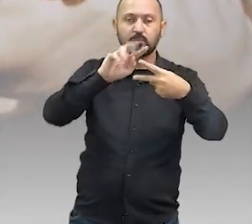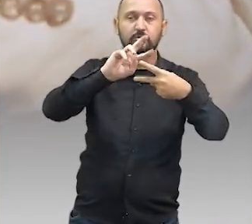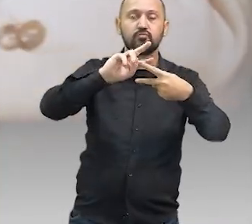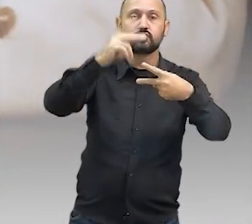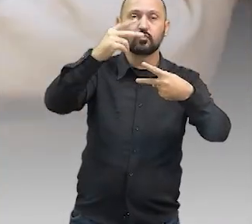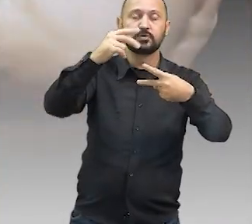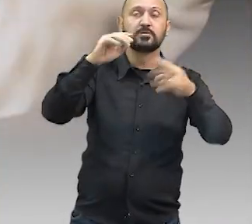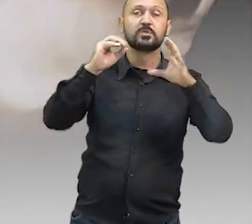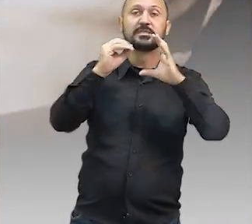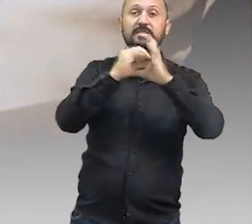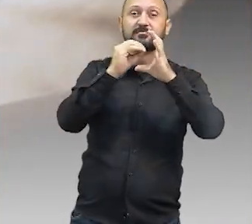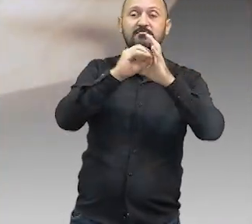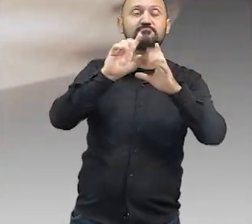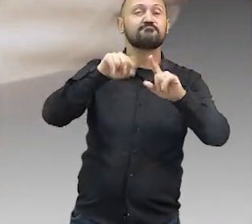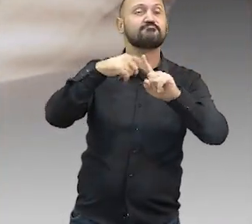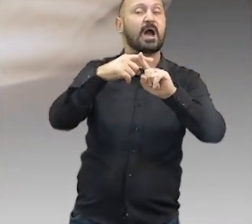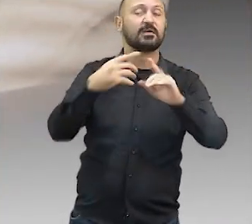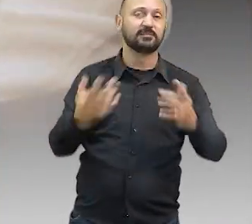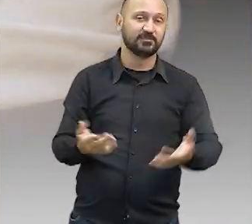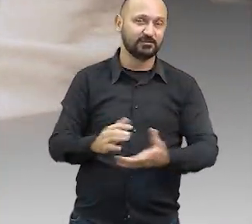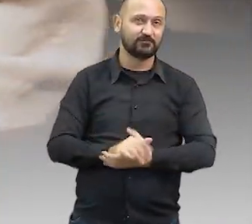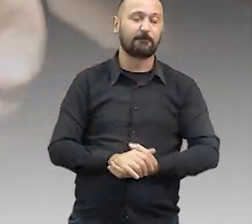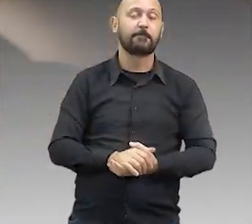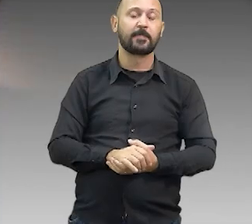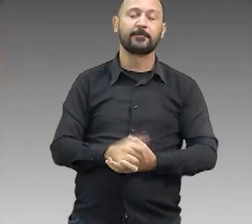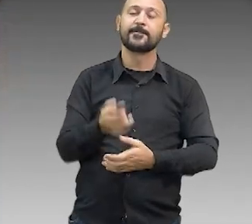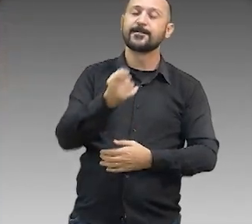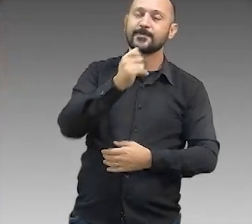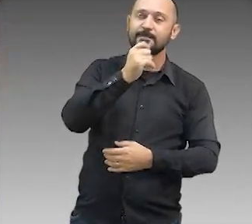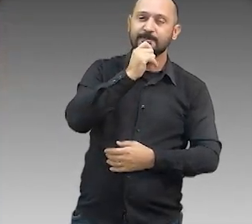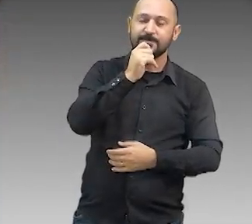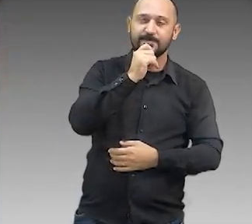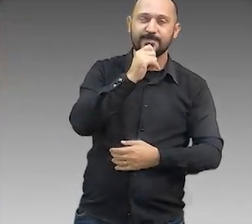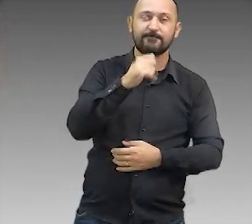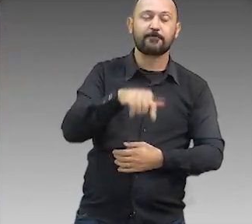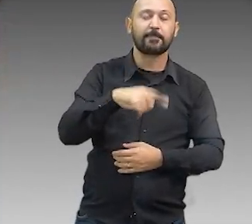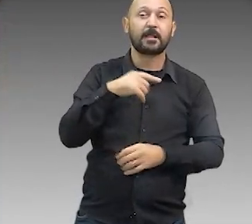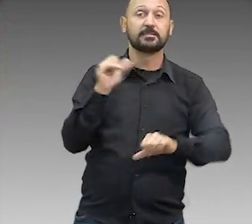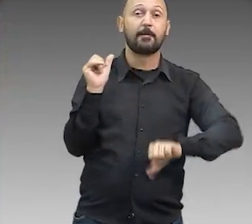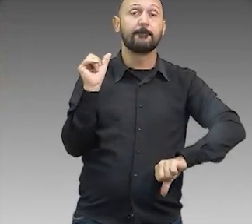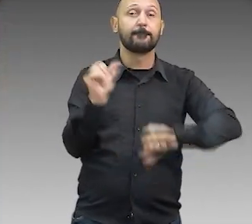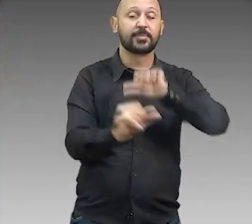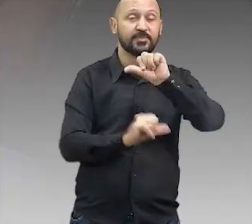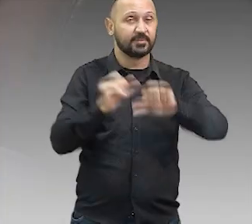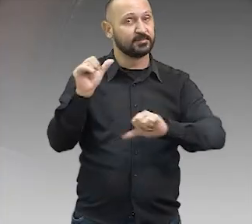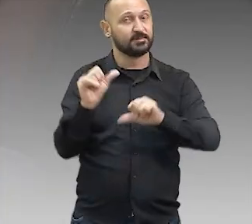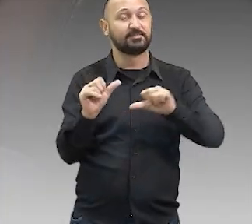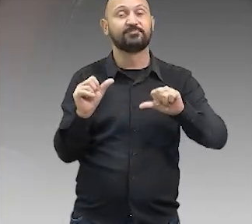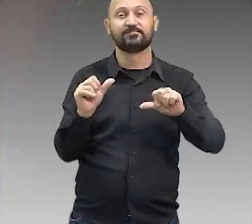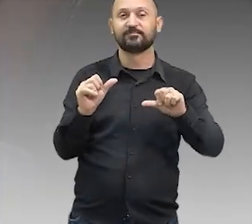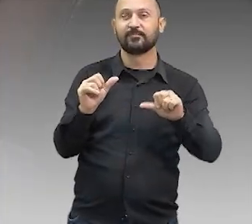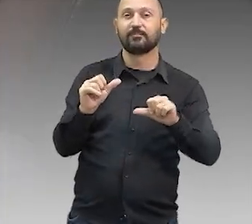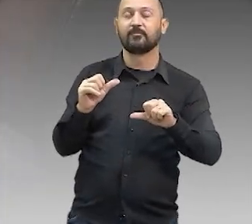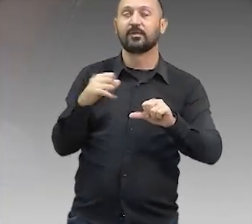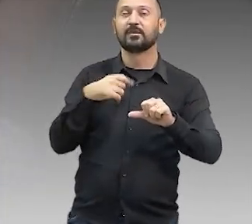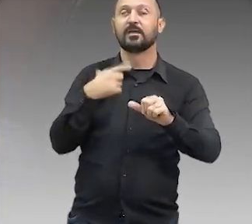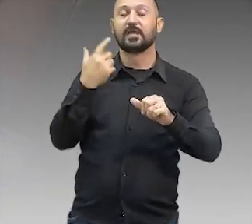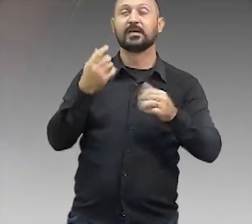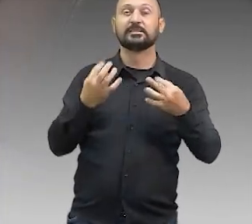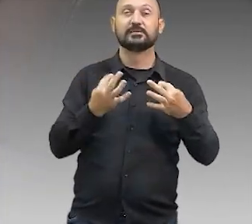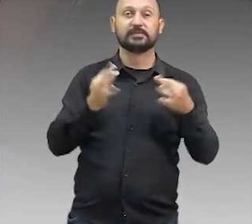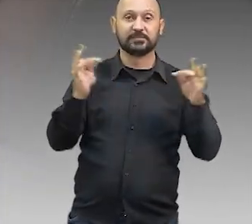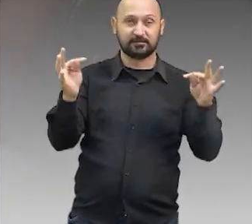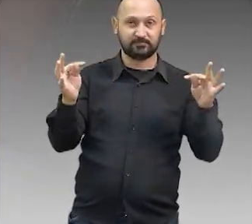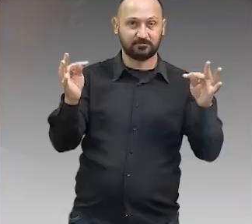Então, essa transformação, essa tecnologia vem... É uma evolução natural que